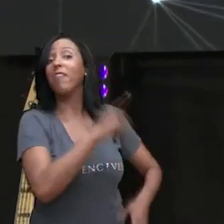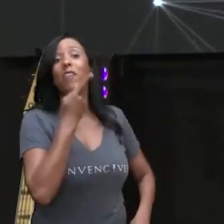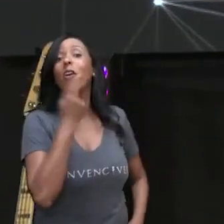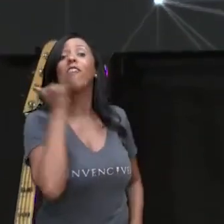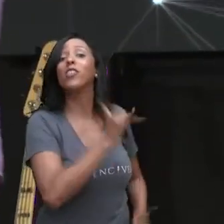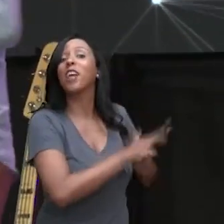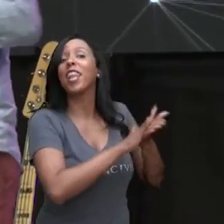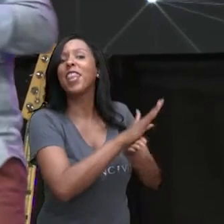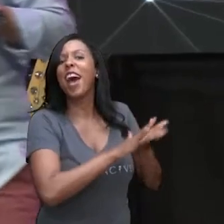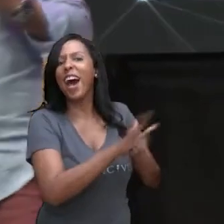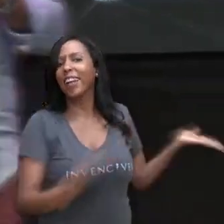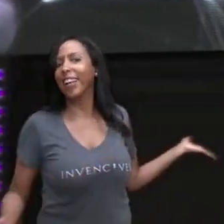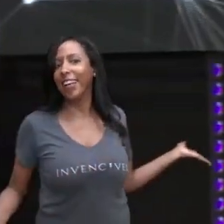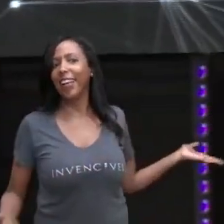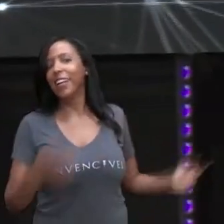quer.